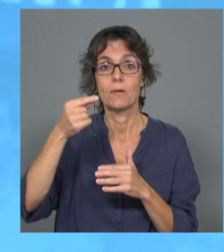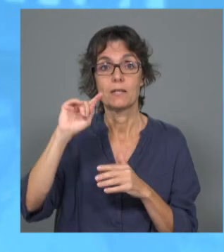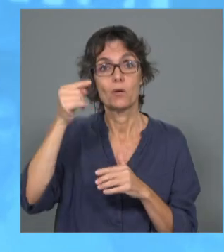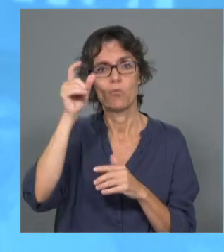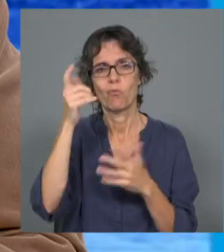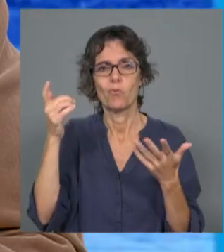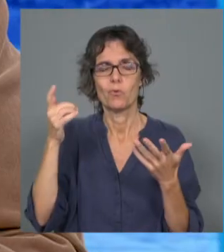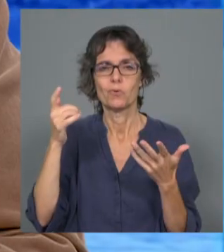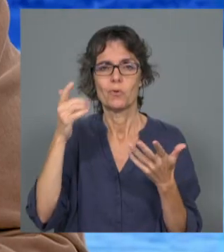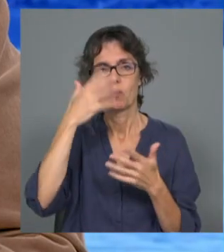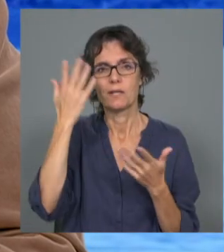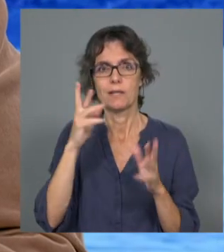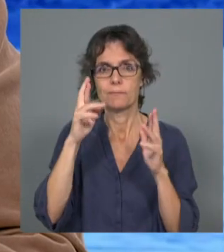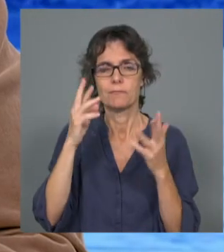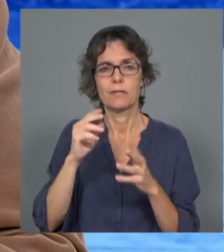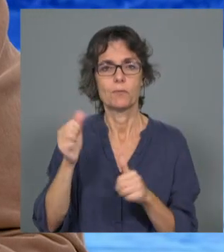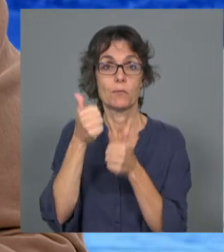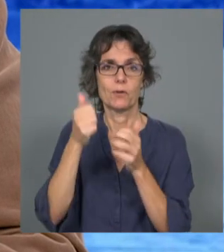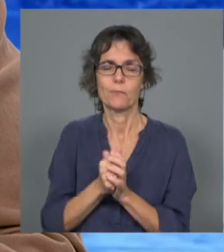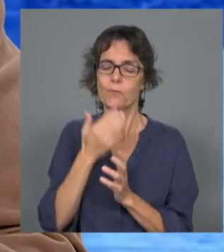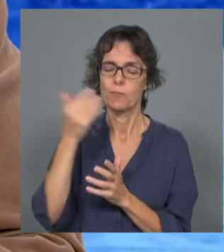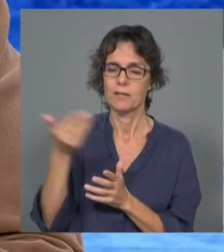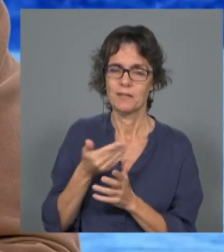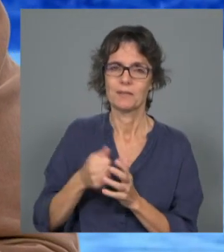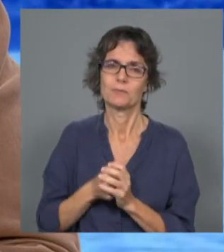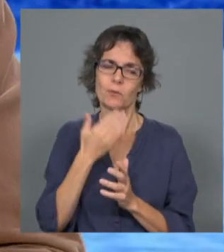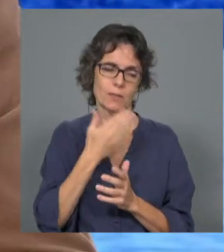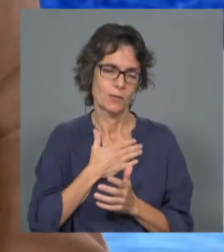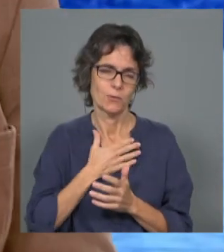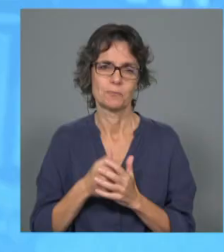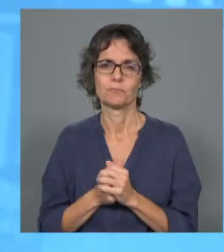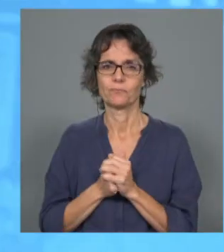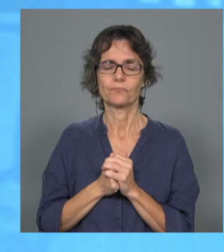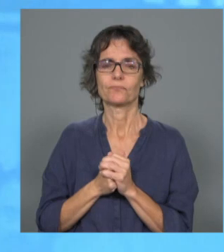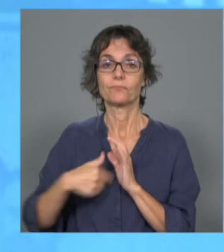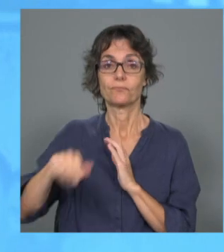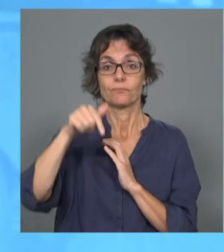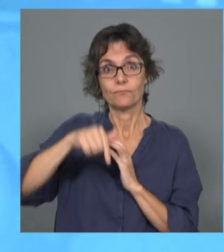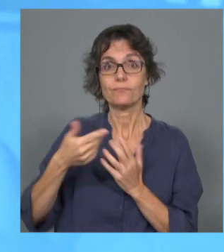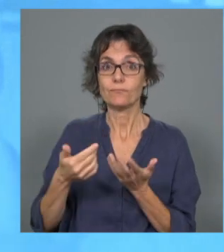Obrigado por ter estado aqui hoje entre nós. Obrigado, Henrique. Nós ficamos